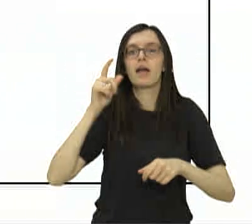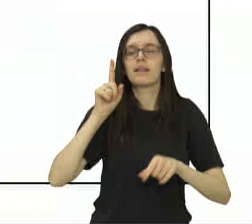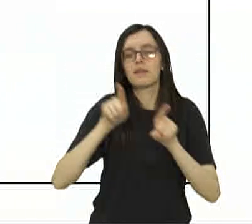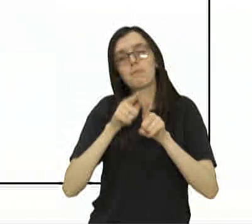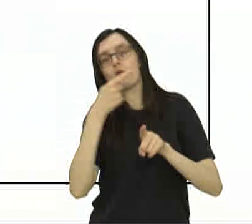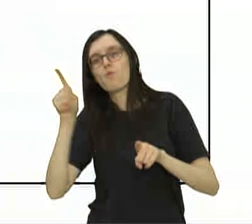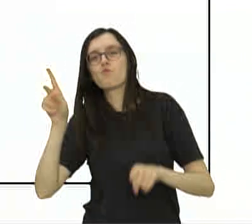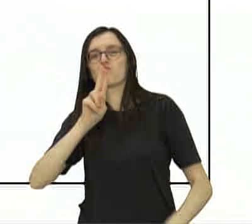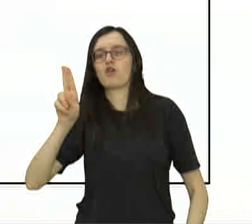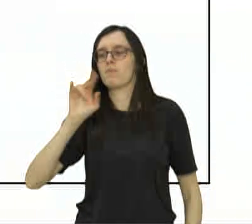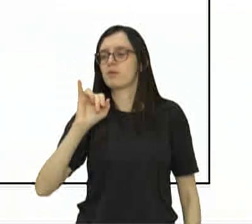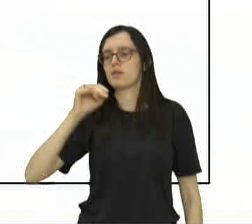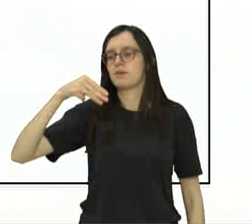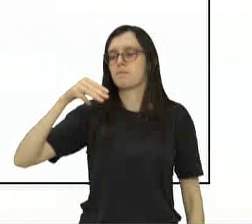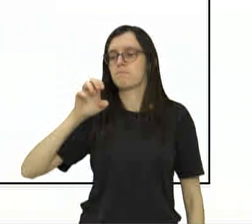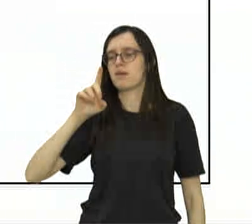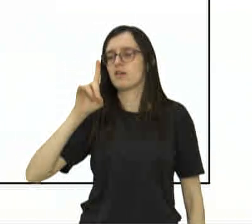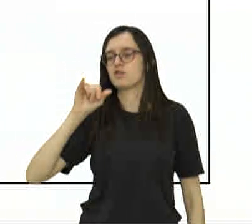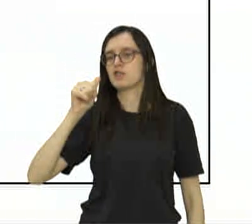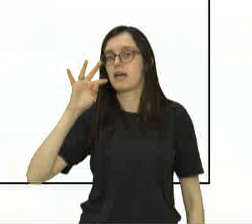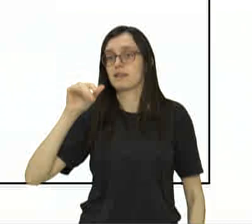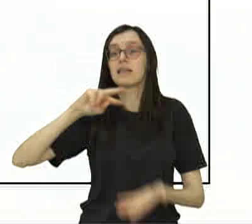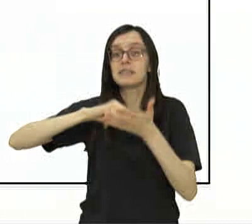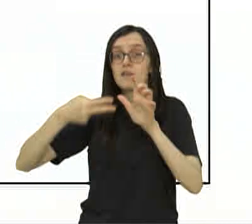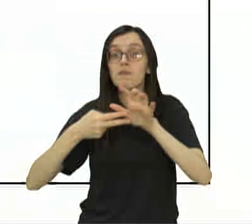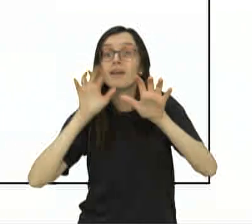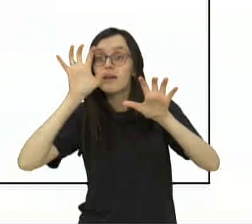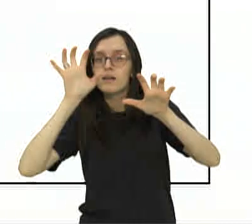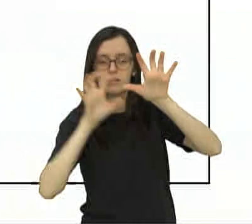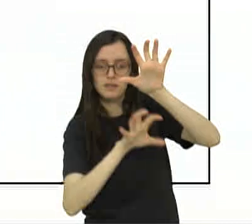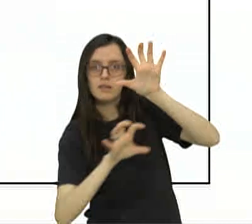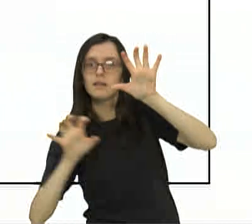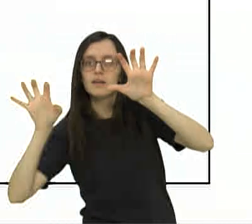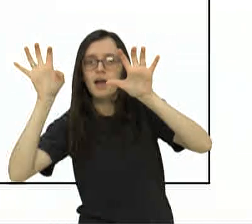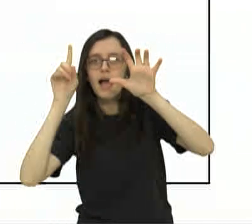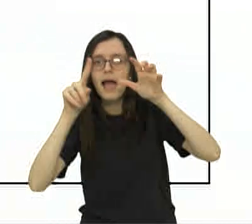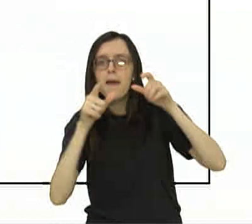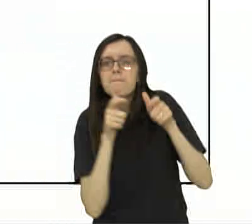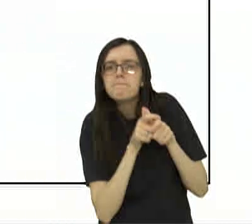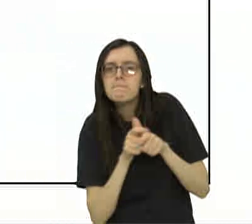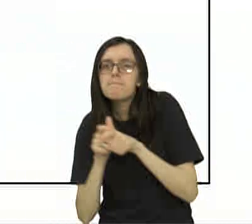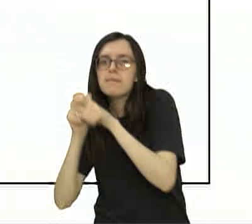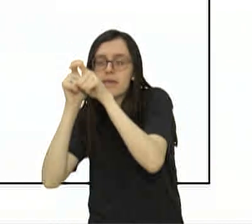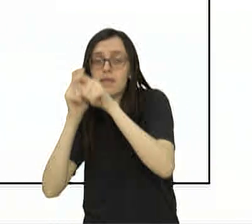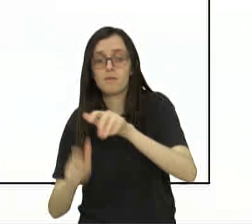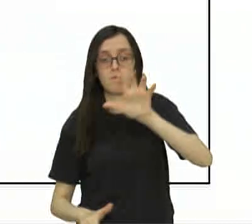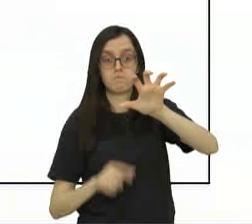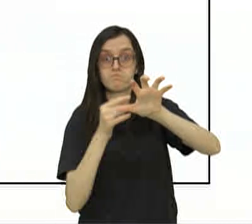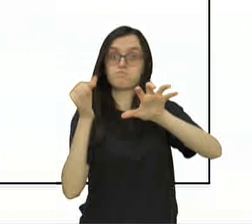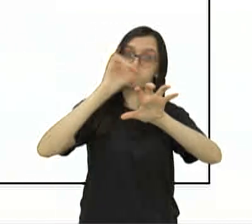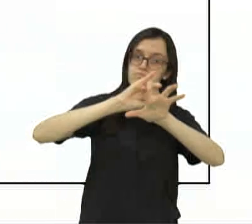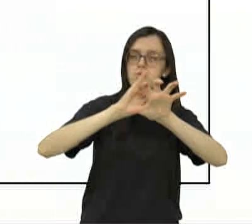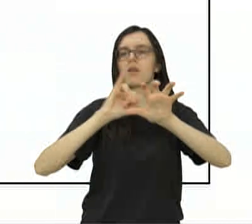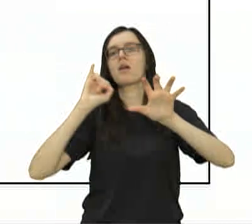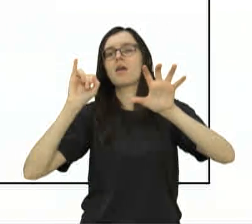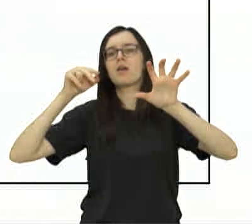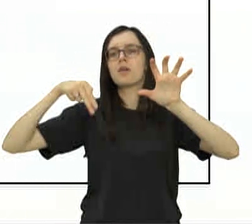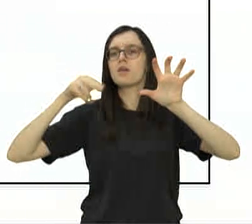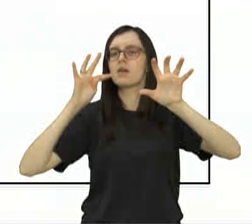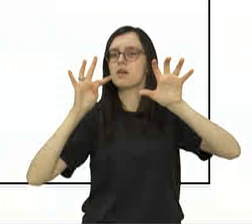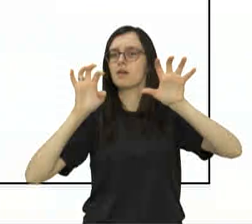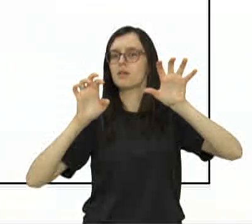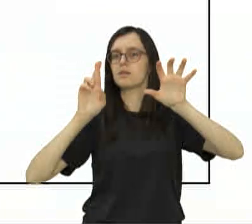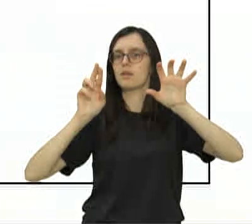imediatas. Então, vamos pensar assim, que nós temos uma região geográfica intermediária e dentro dessa região